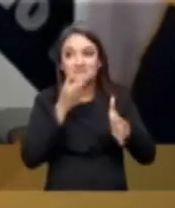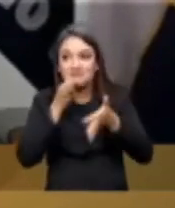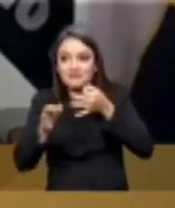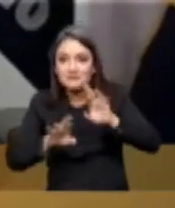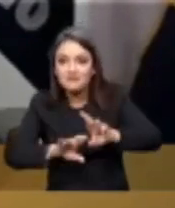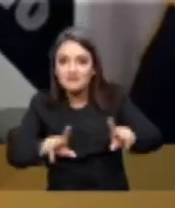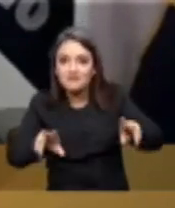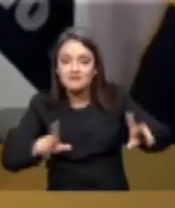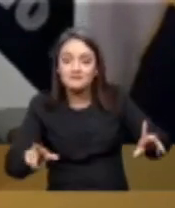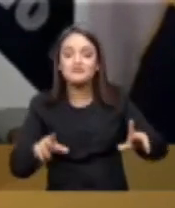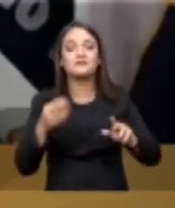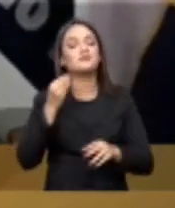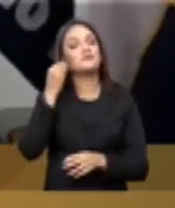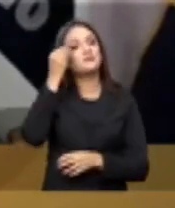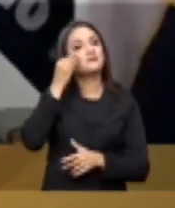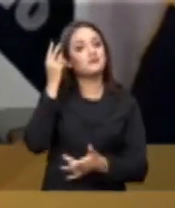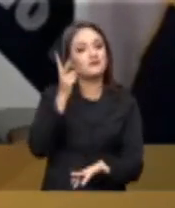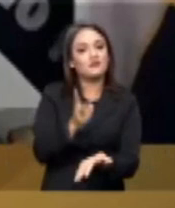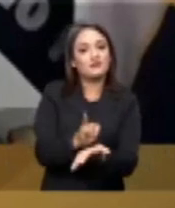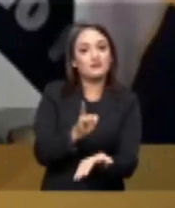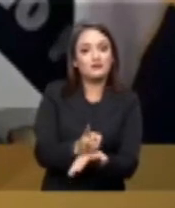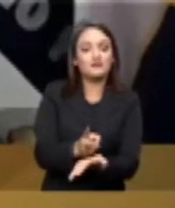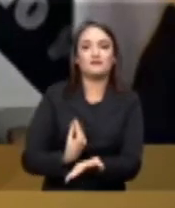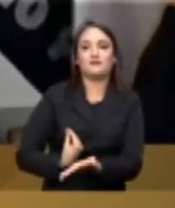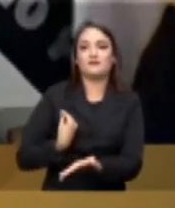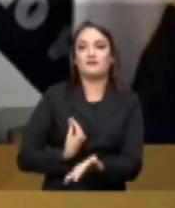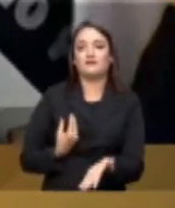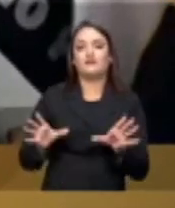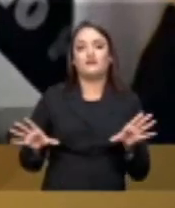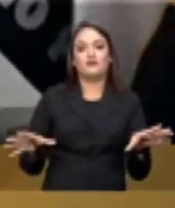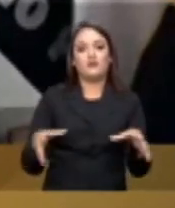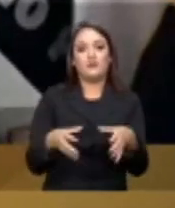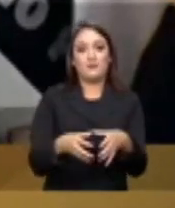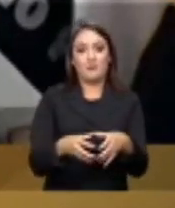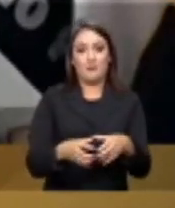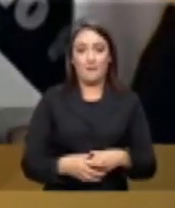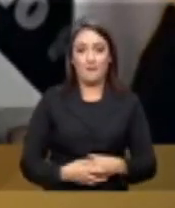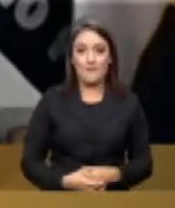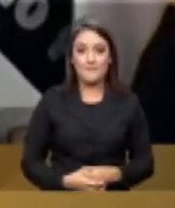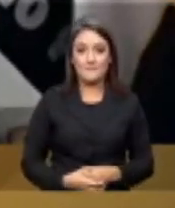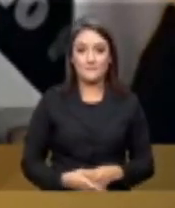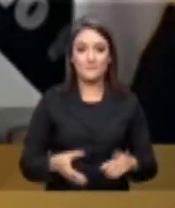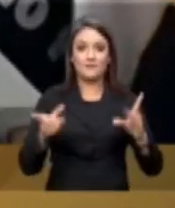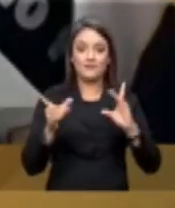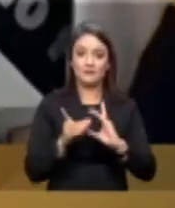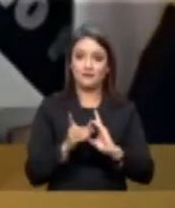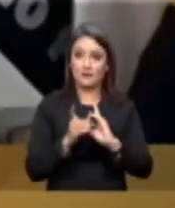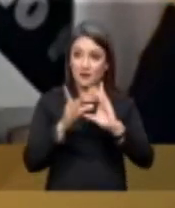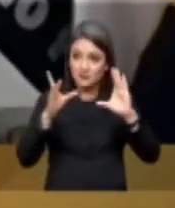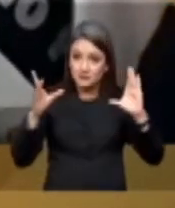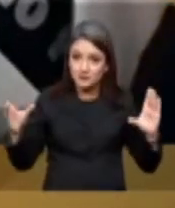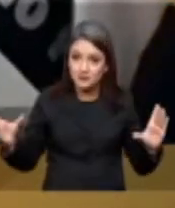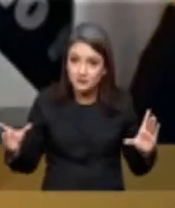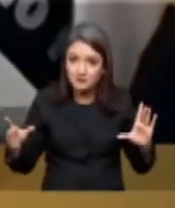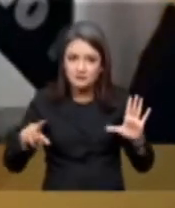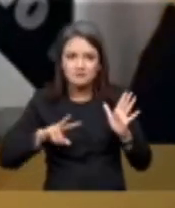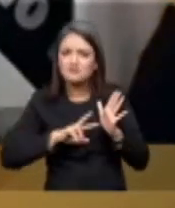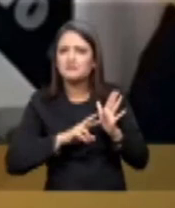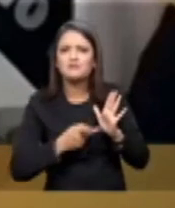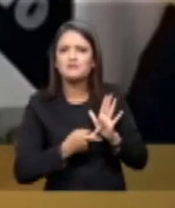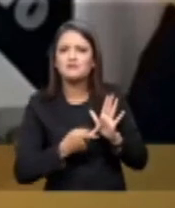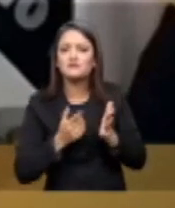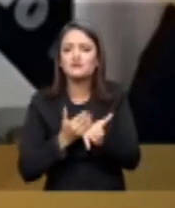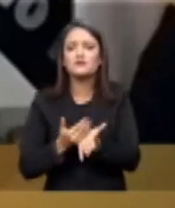mesma experiência da vida coletiva. A ideia de democracia, como sabemos, tem a sua origem no